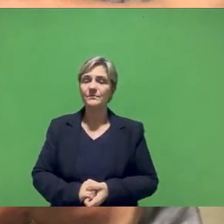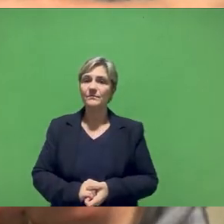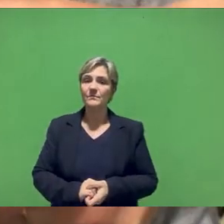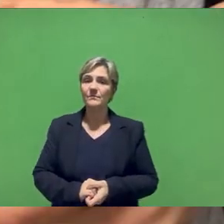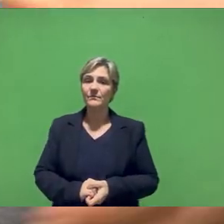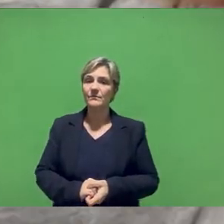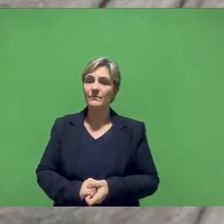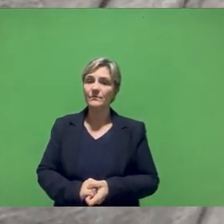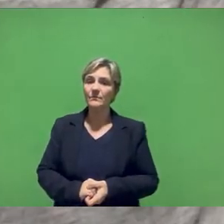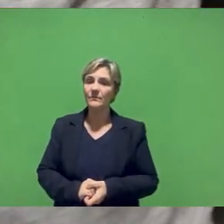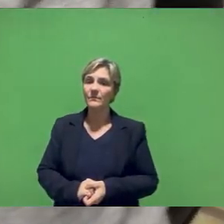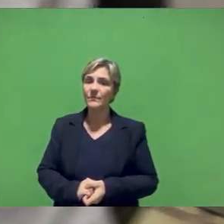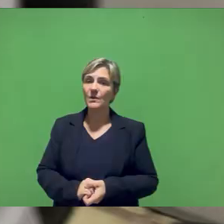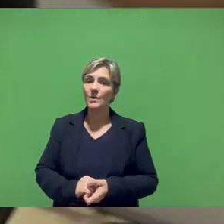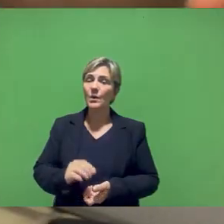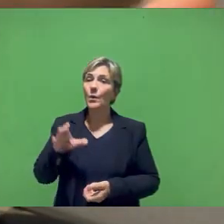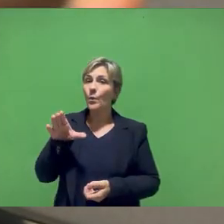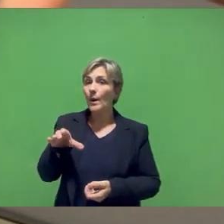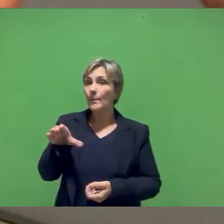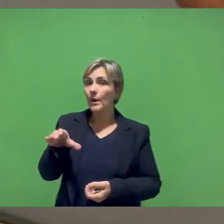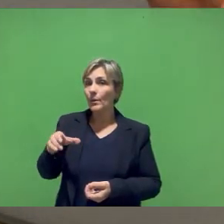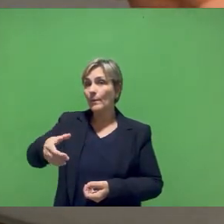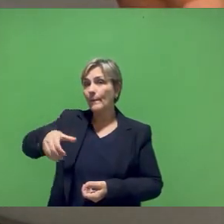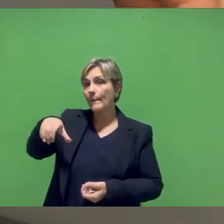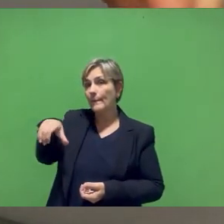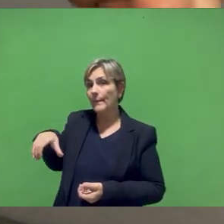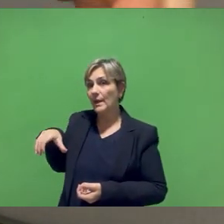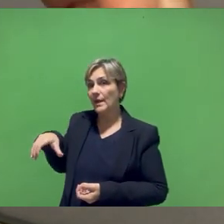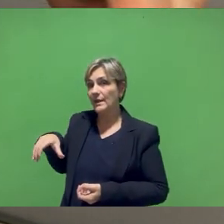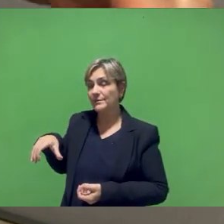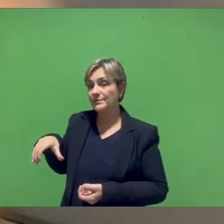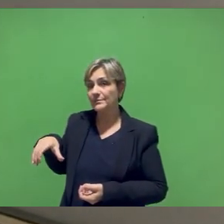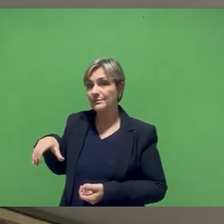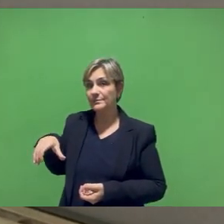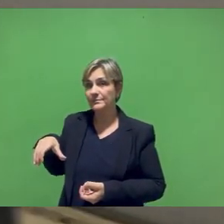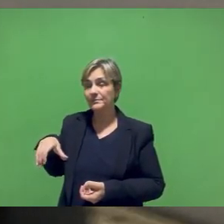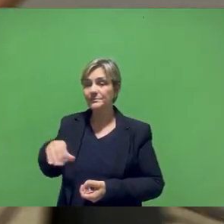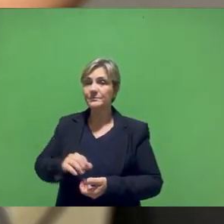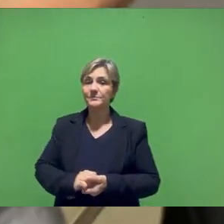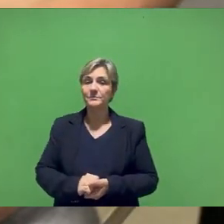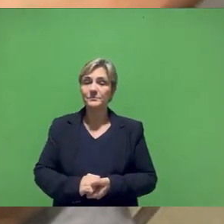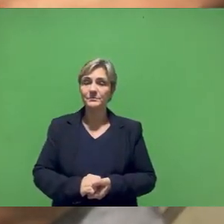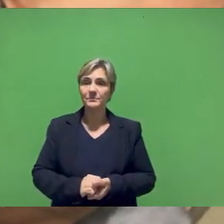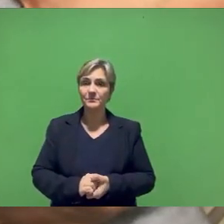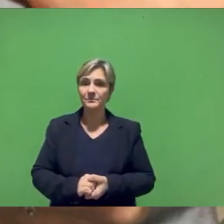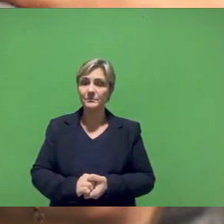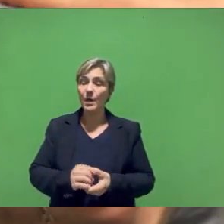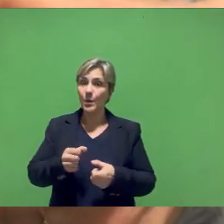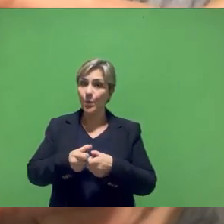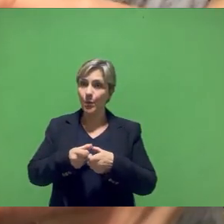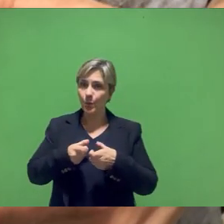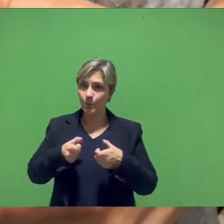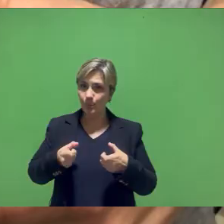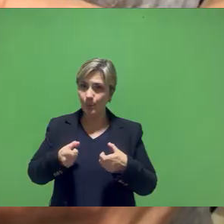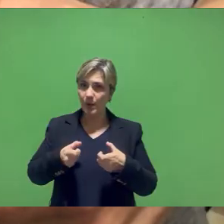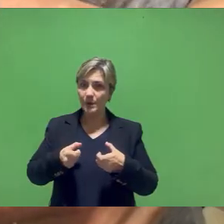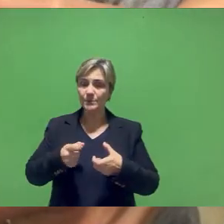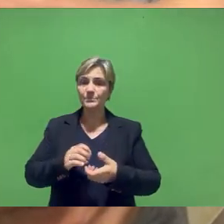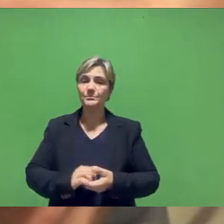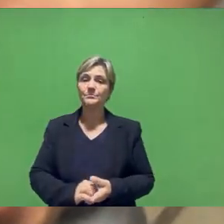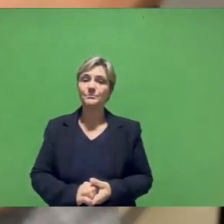tá? Uma prega com as mãos bem abertas, assim, bem larga, tá? Bem larga, para